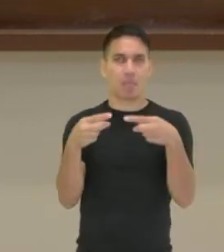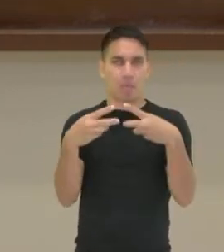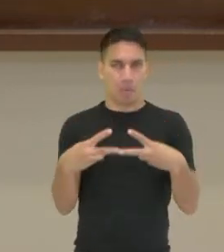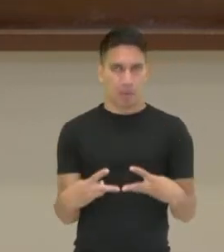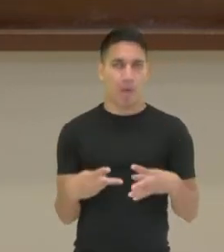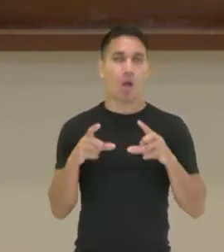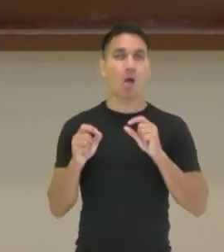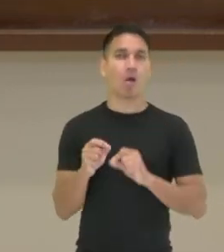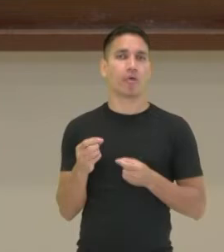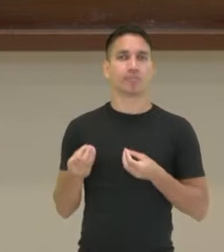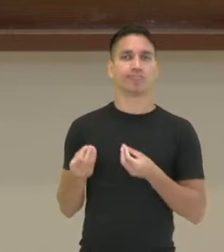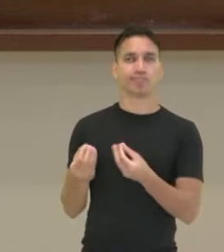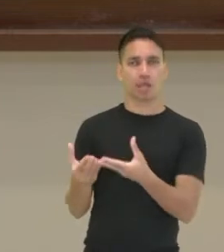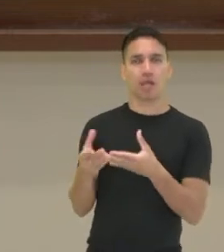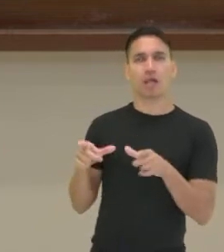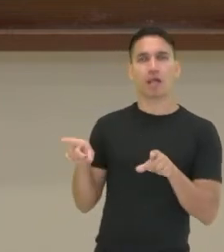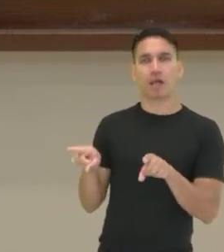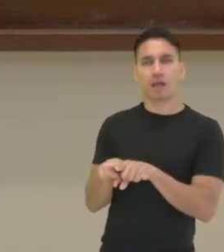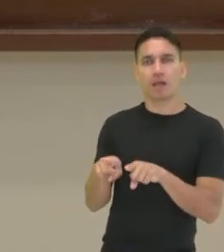levados,